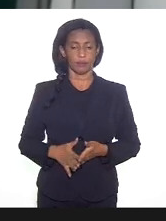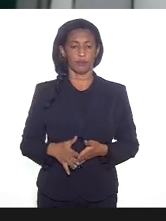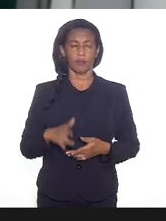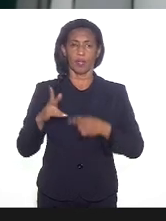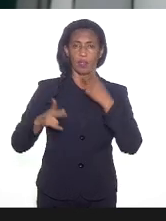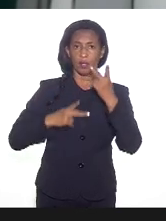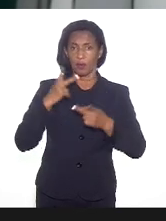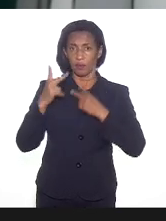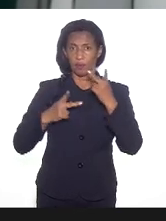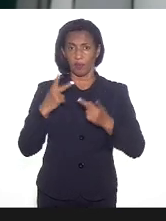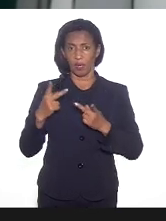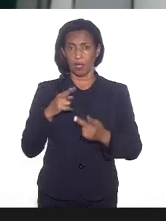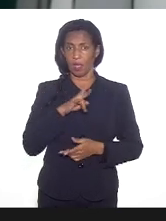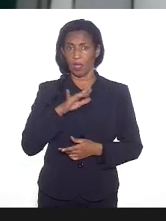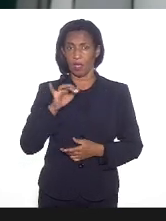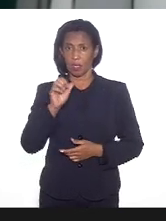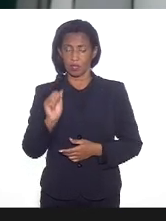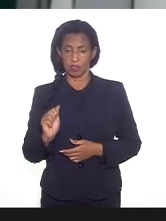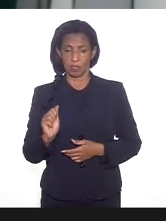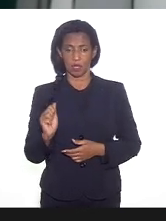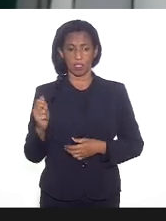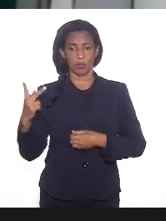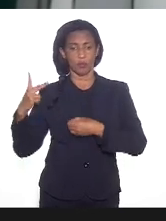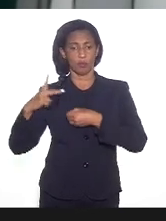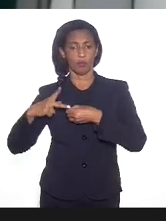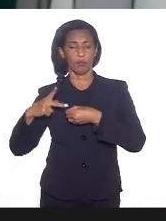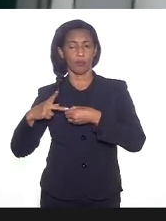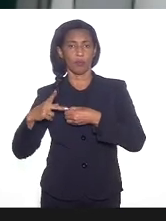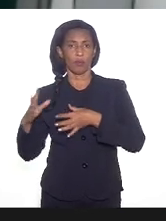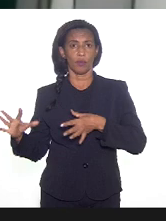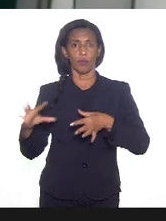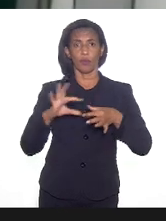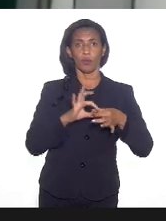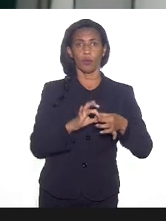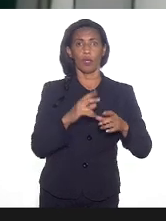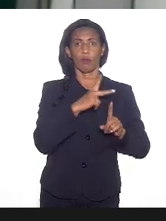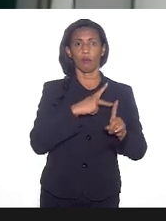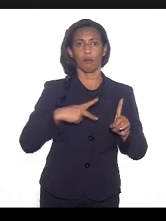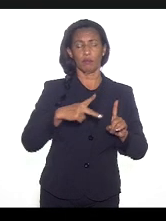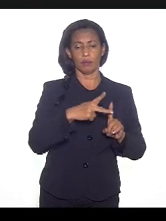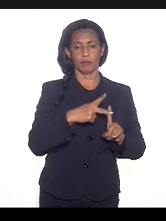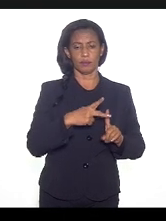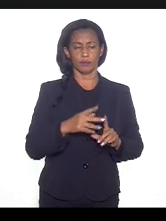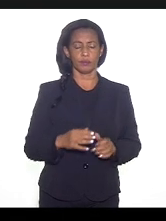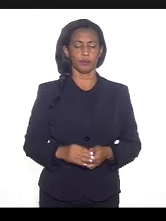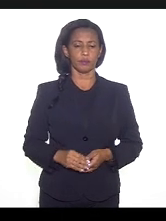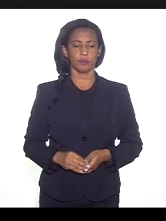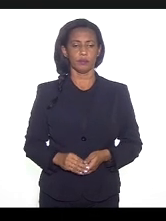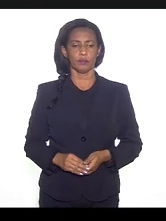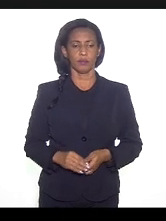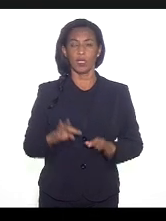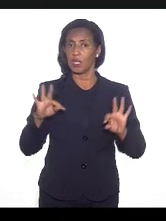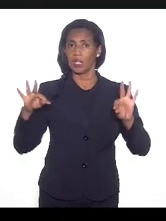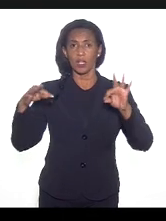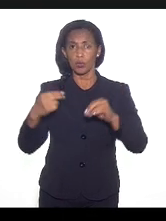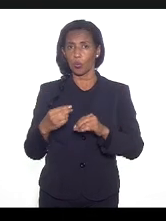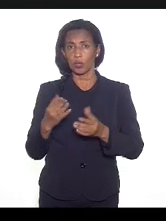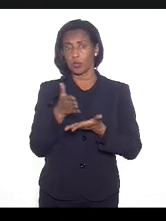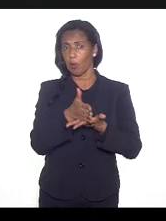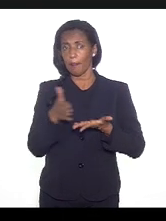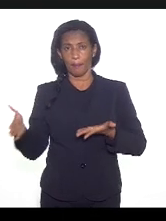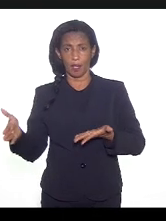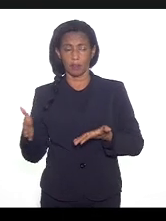falar que as receitas resultantes da exploração de petróleo vinculadas ao Rio Previdência. né? E nem todas são, é uma parte